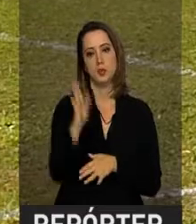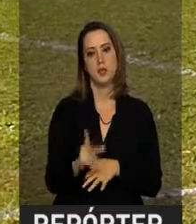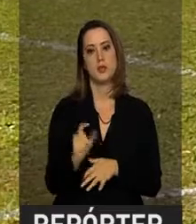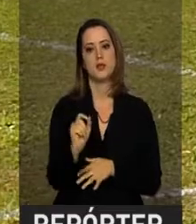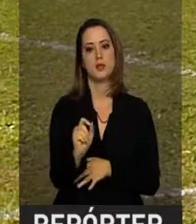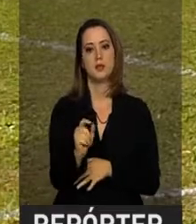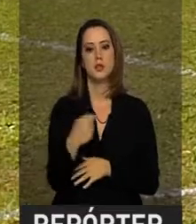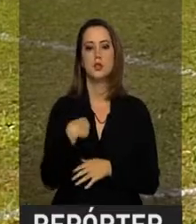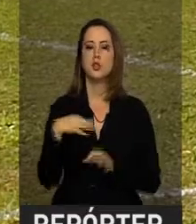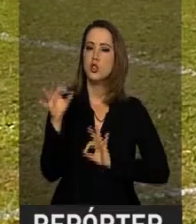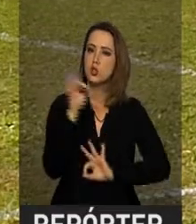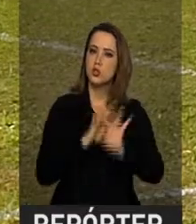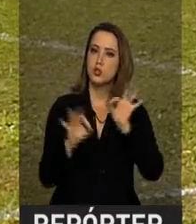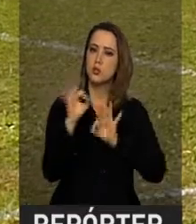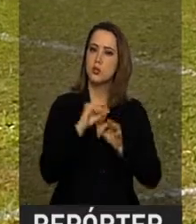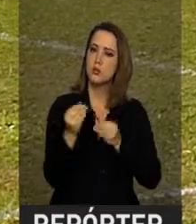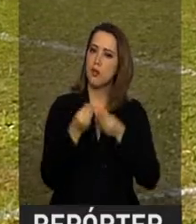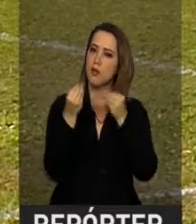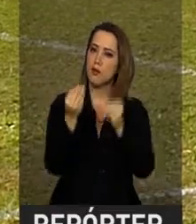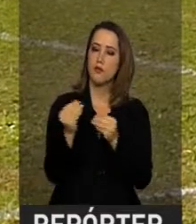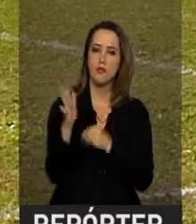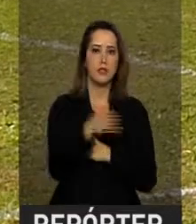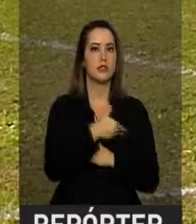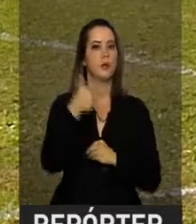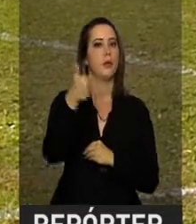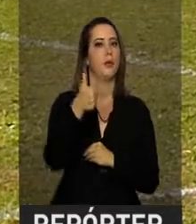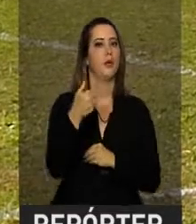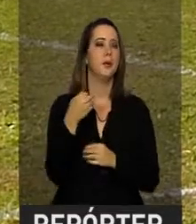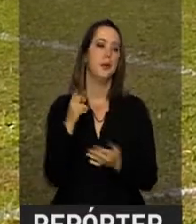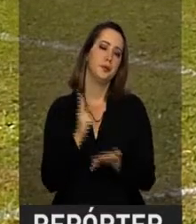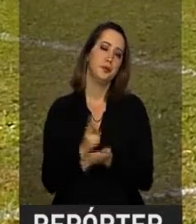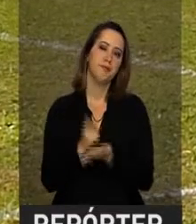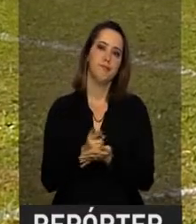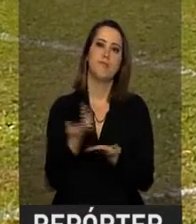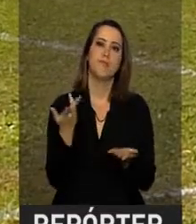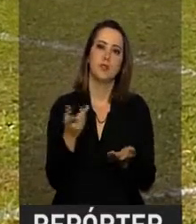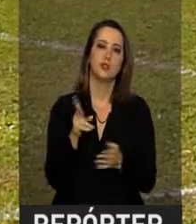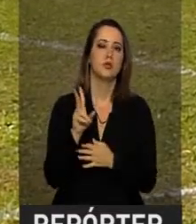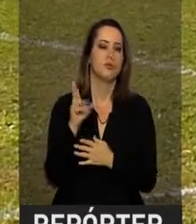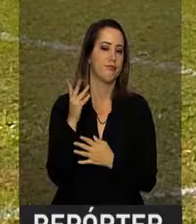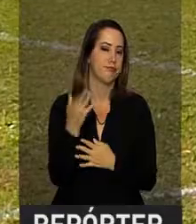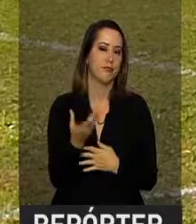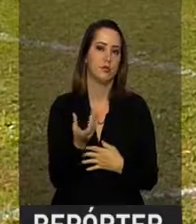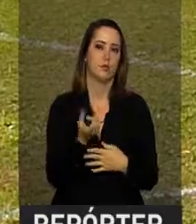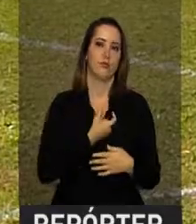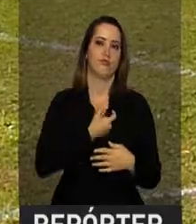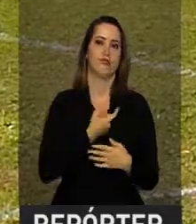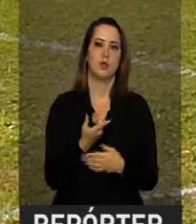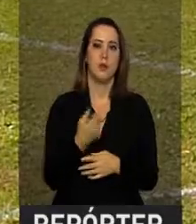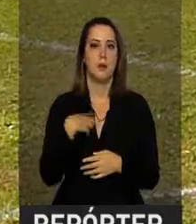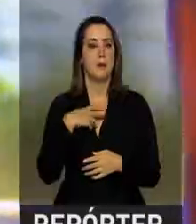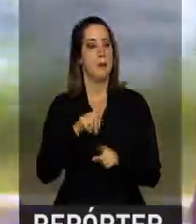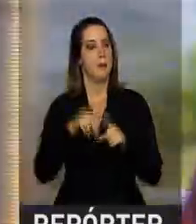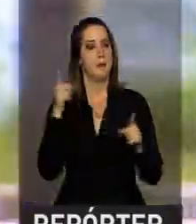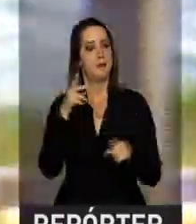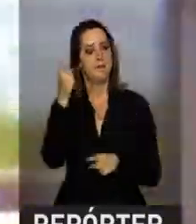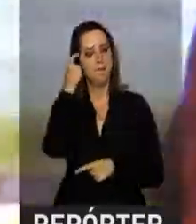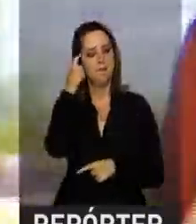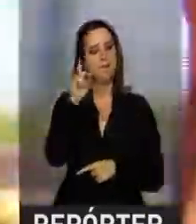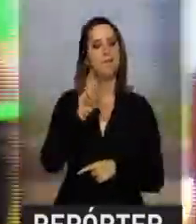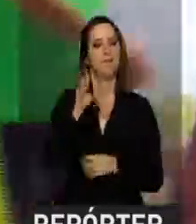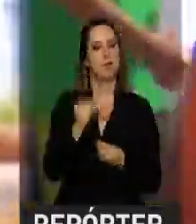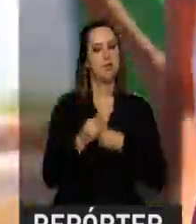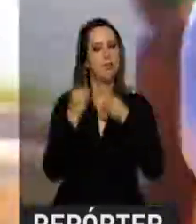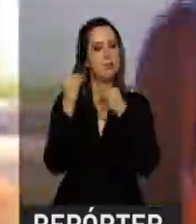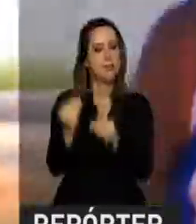preparar e dar o melhor mesmo que não saia o resultado esperado a gente poder olhar pra trás pra cara eu dei tudo por tudo no meu